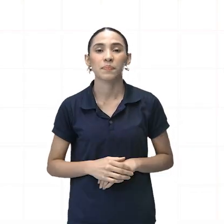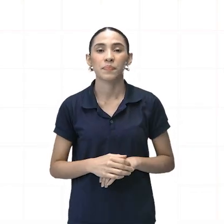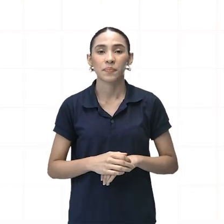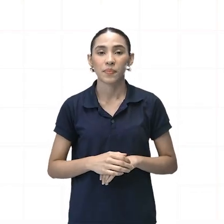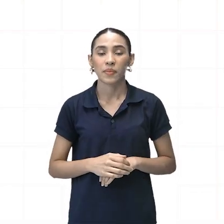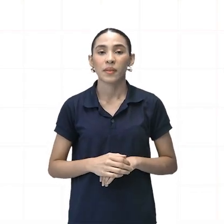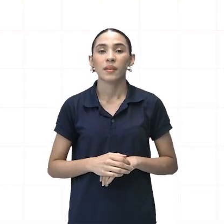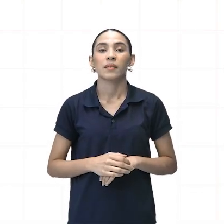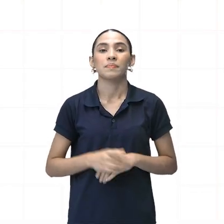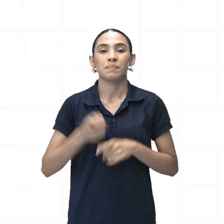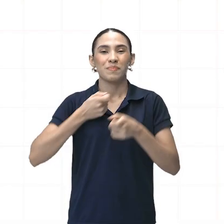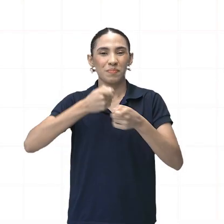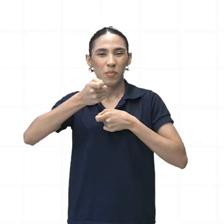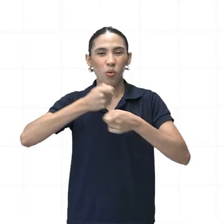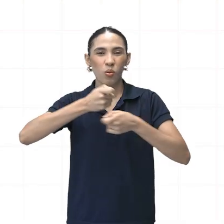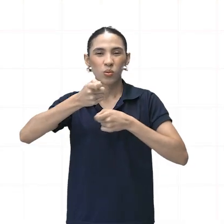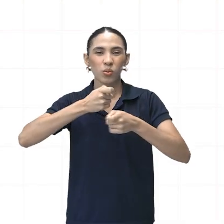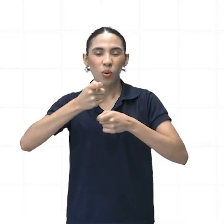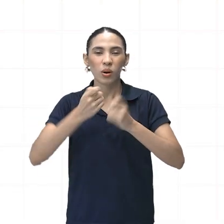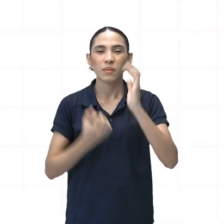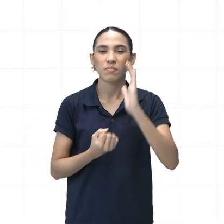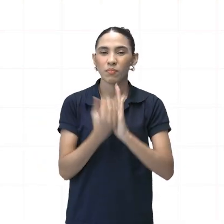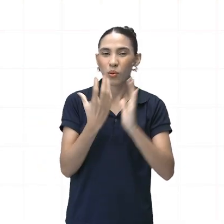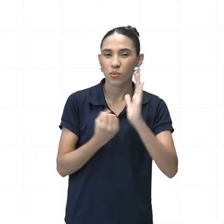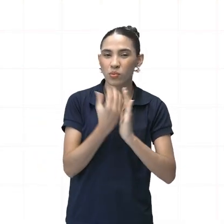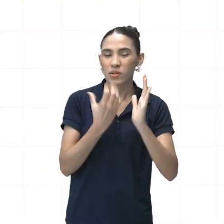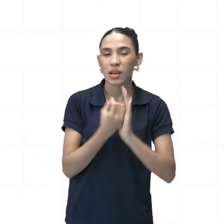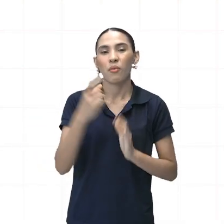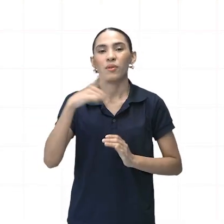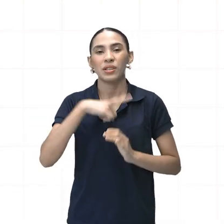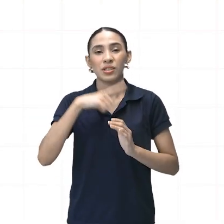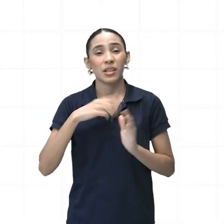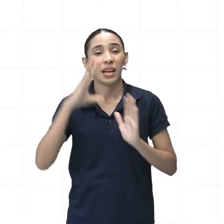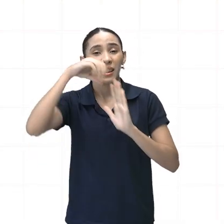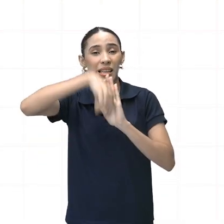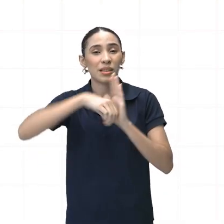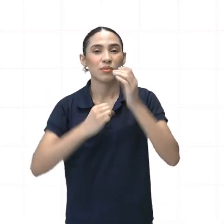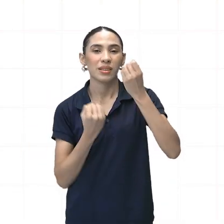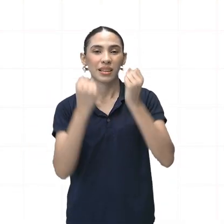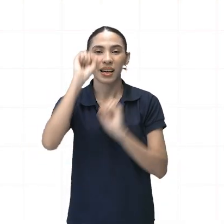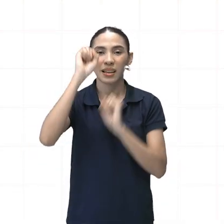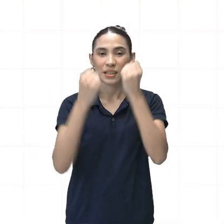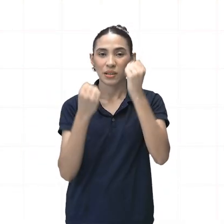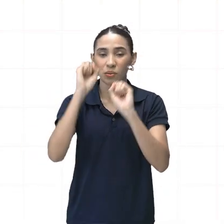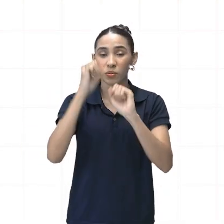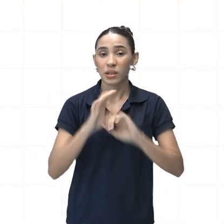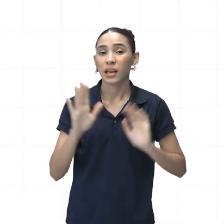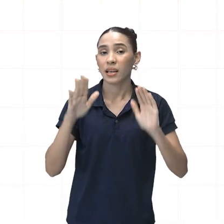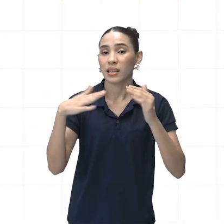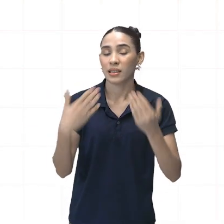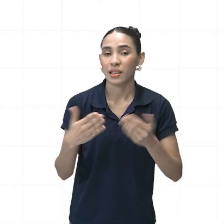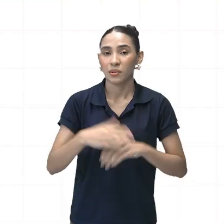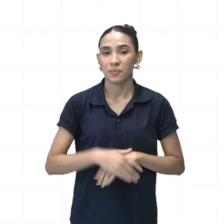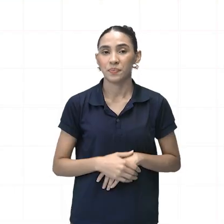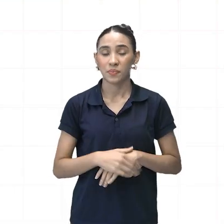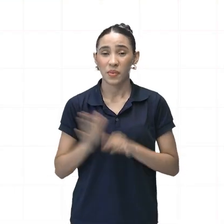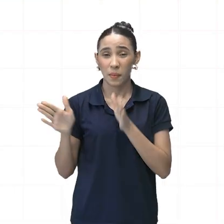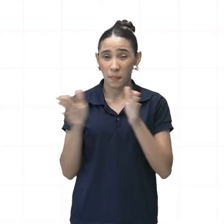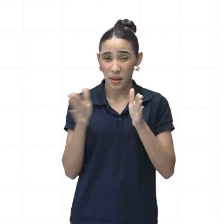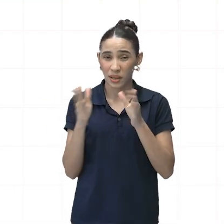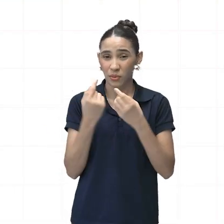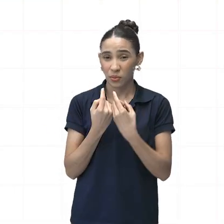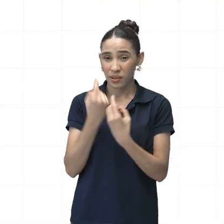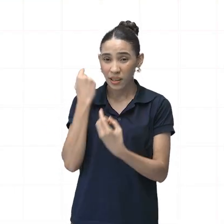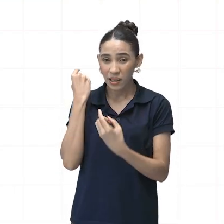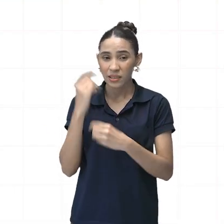da mecanização da produção que se tinha nas indústrias. Então, naquele